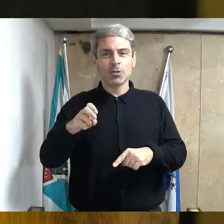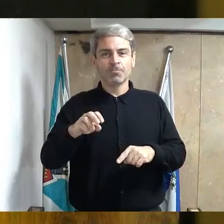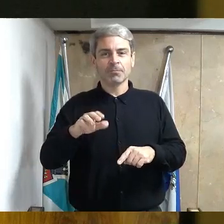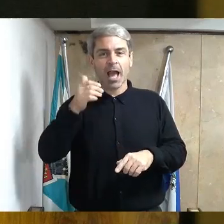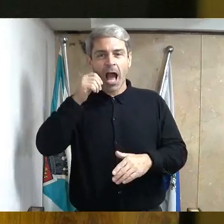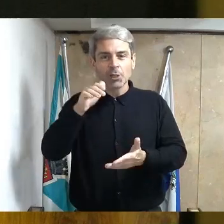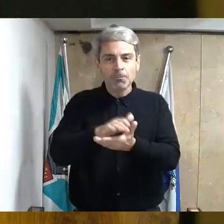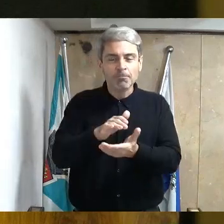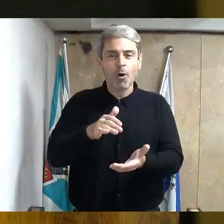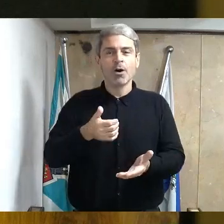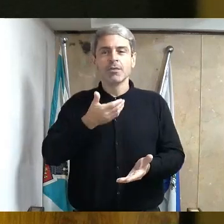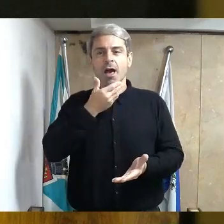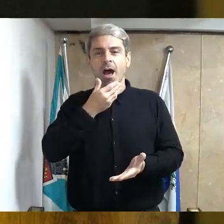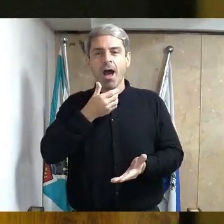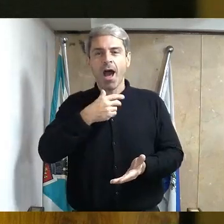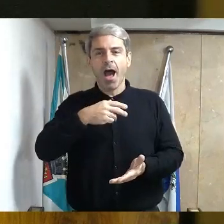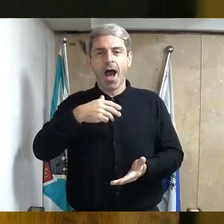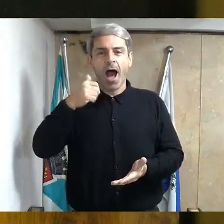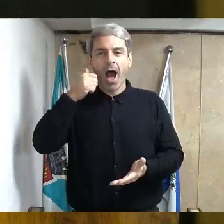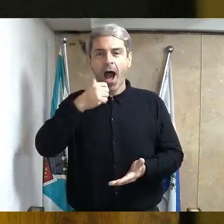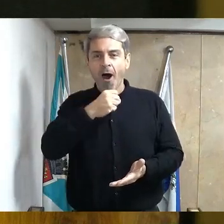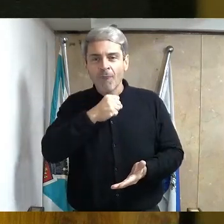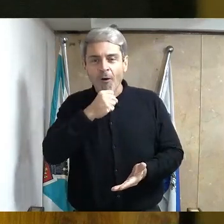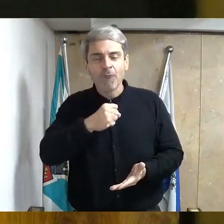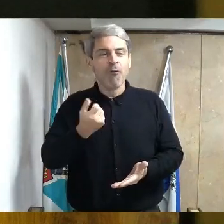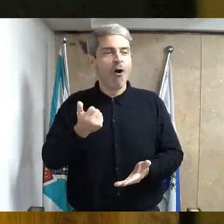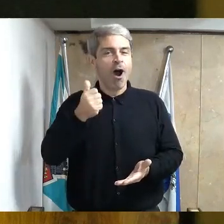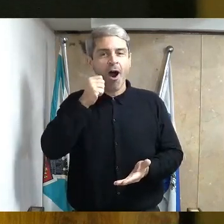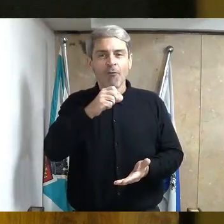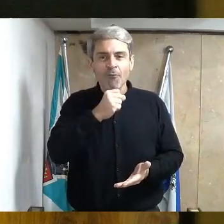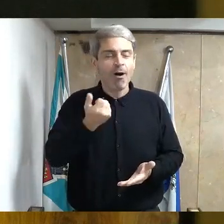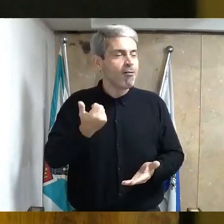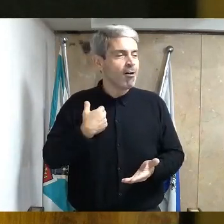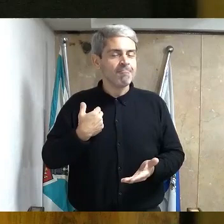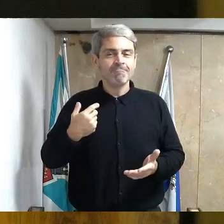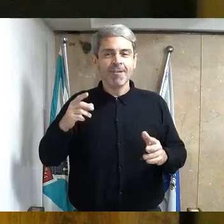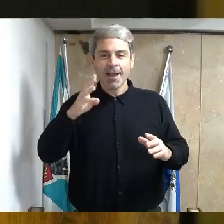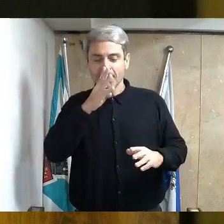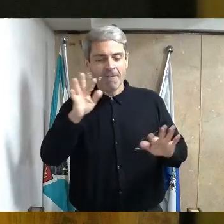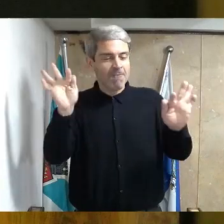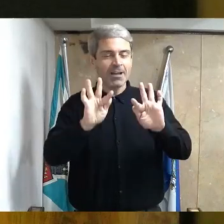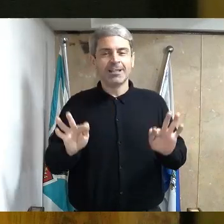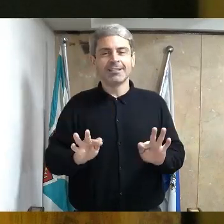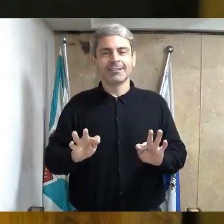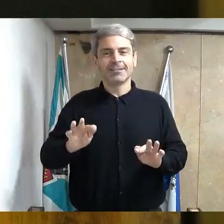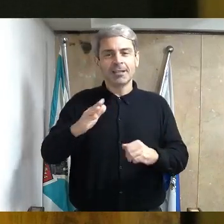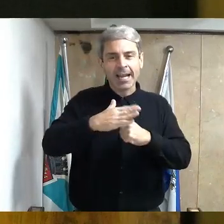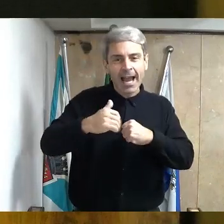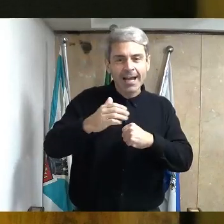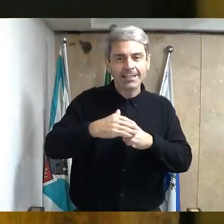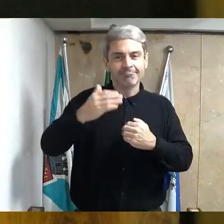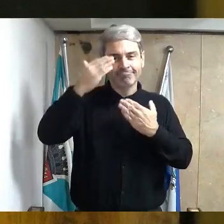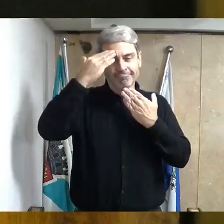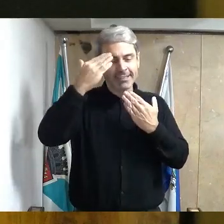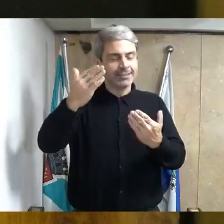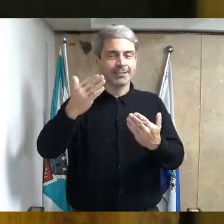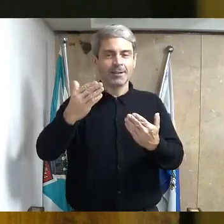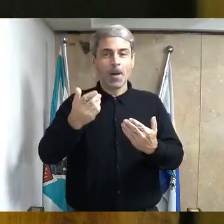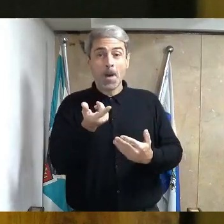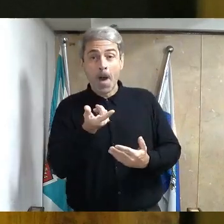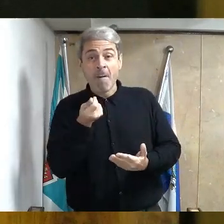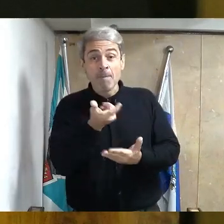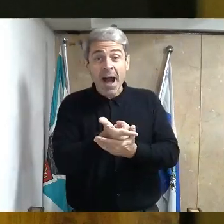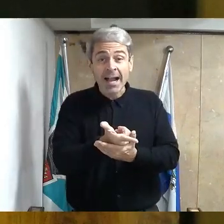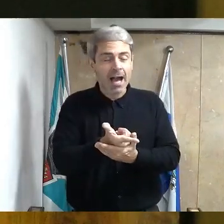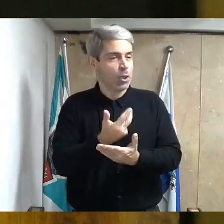avó, porque não tem preço esse carinho e essa gratidão. Dizer a